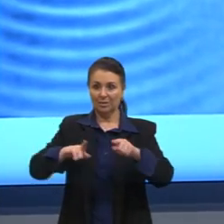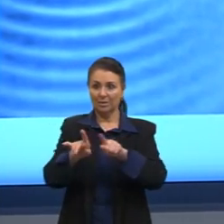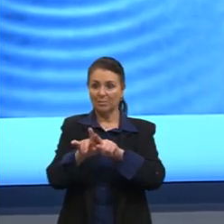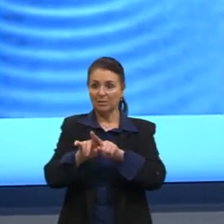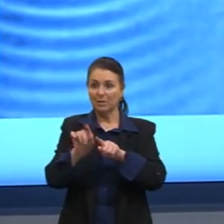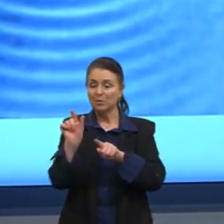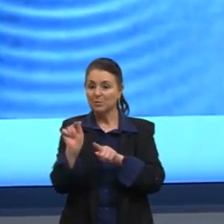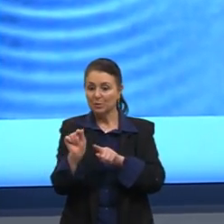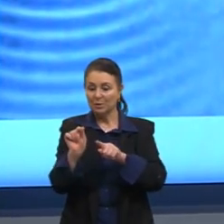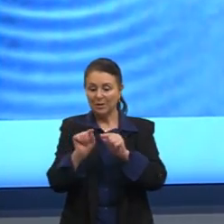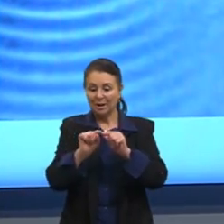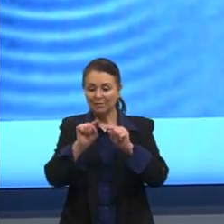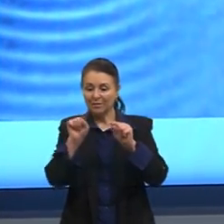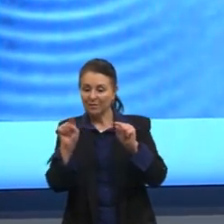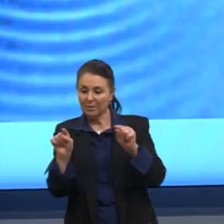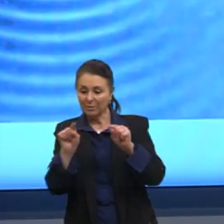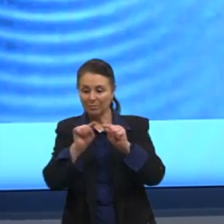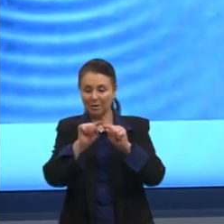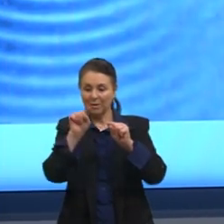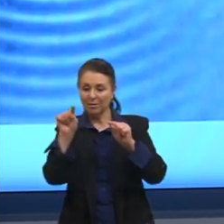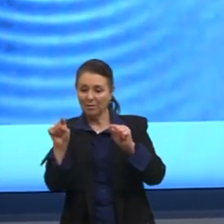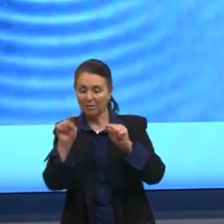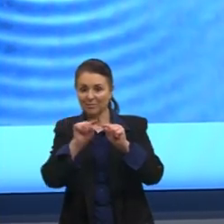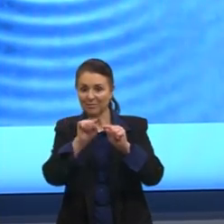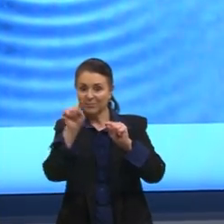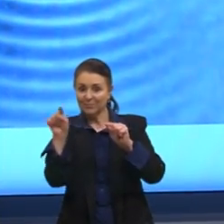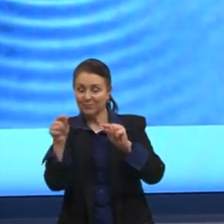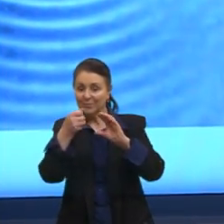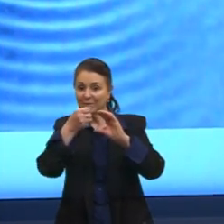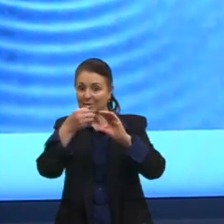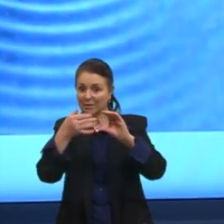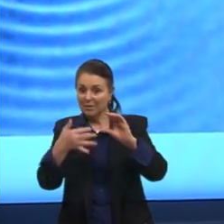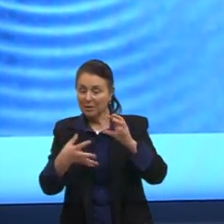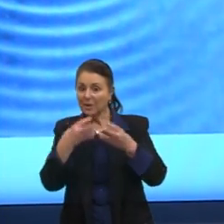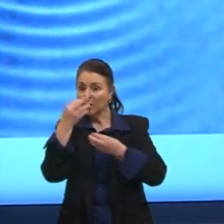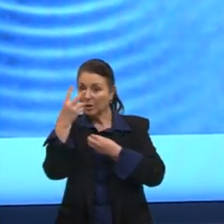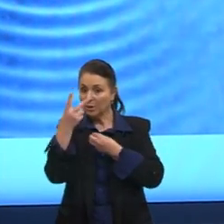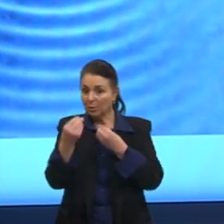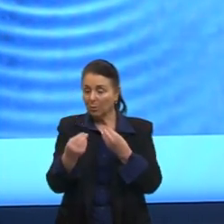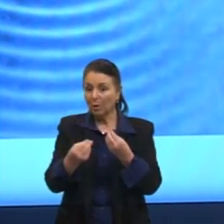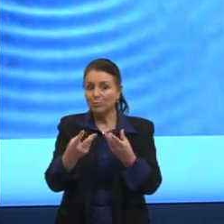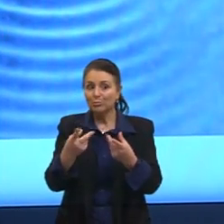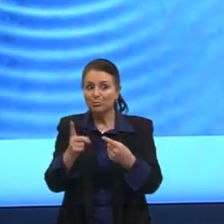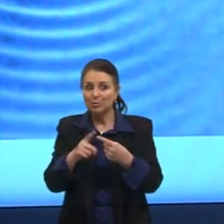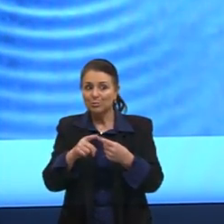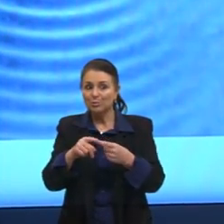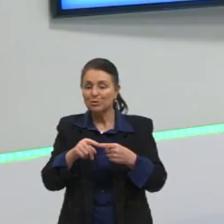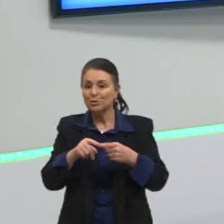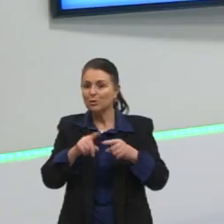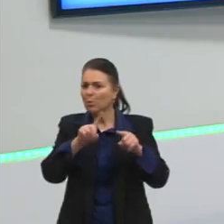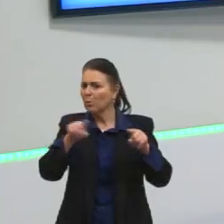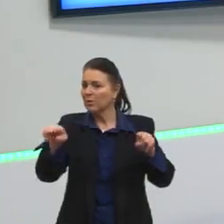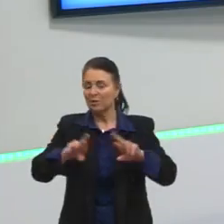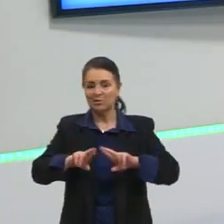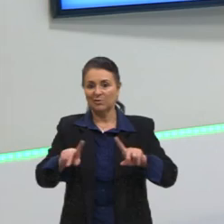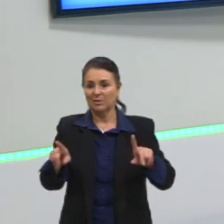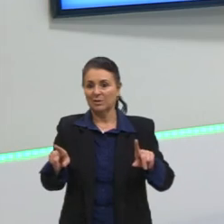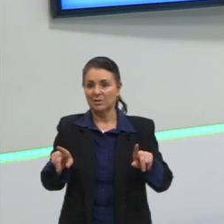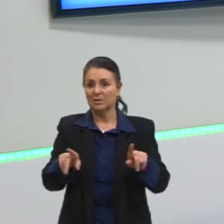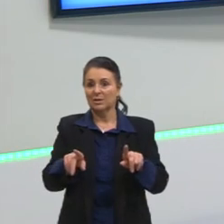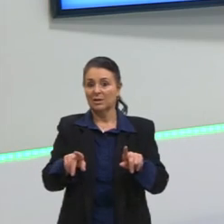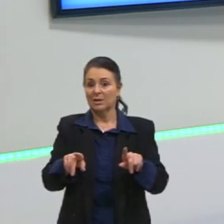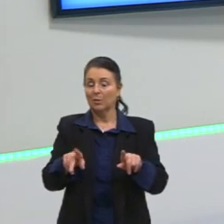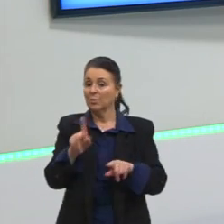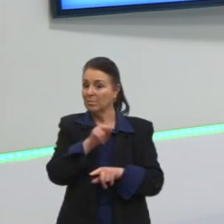já está com um formato bem mais circular, caracterizando então como se fosse uma nova fonte de uma onda, certo? Então, isso